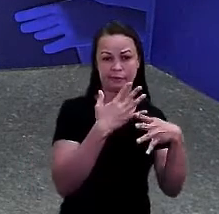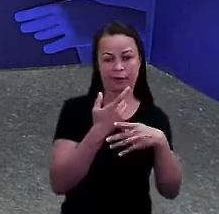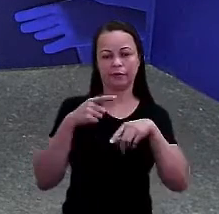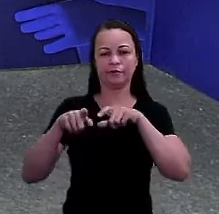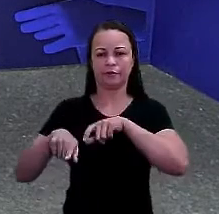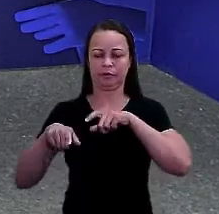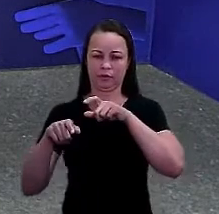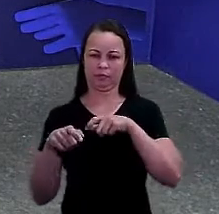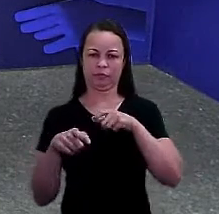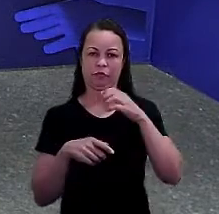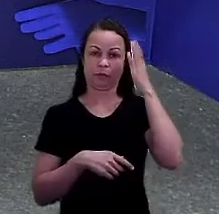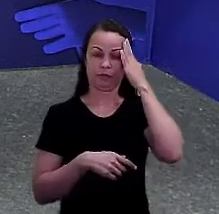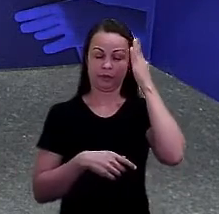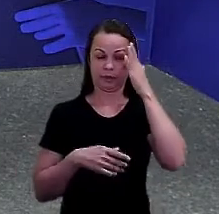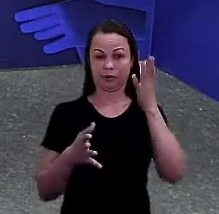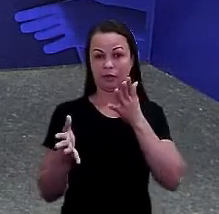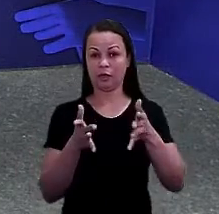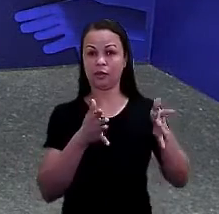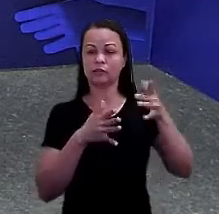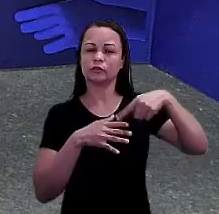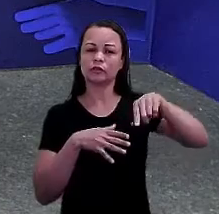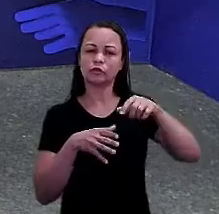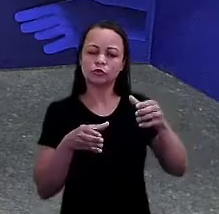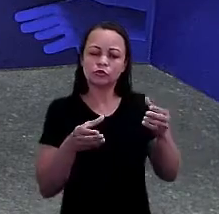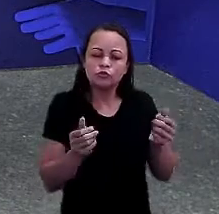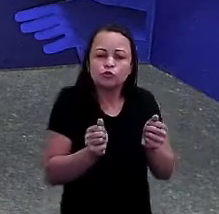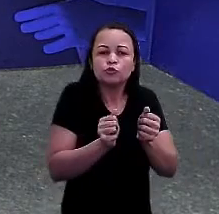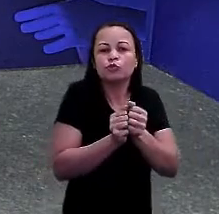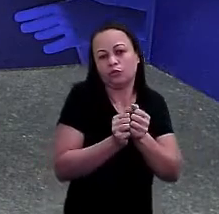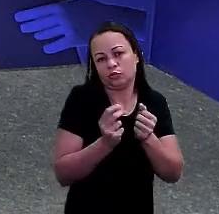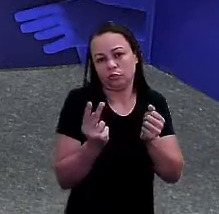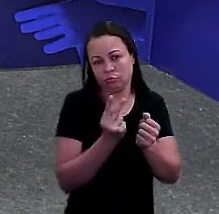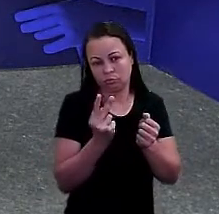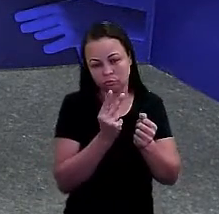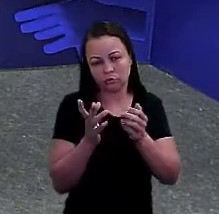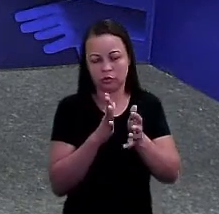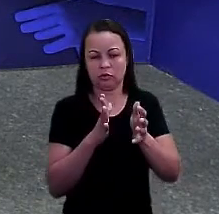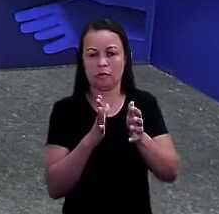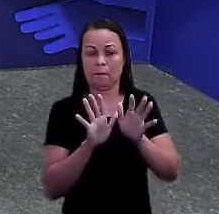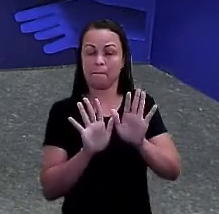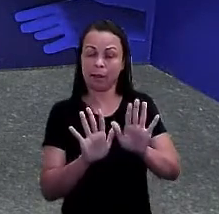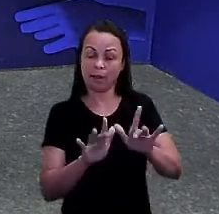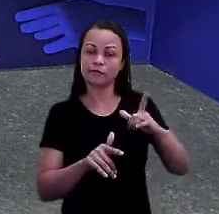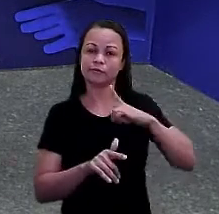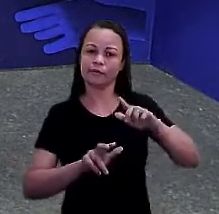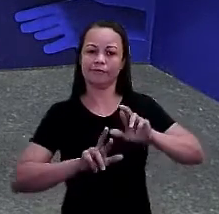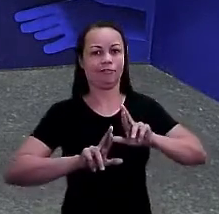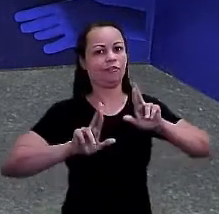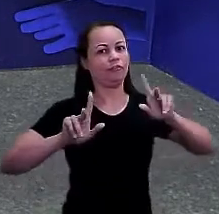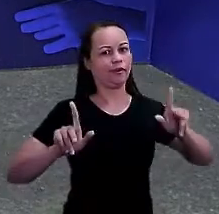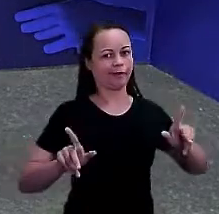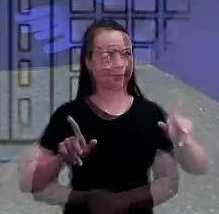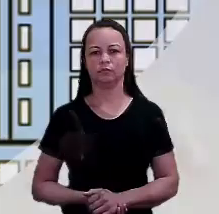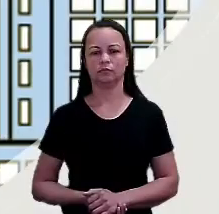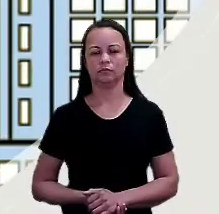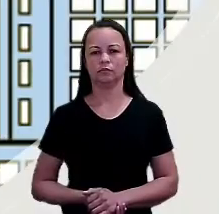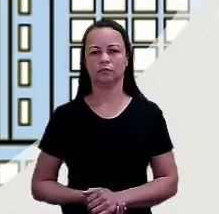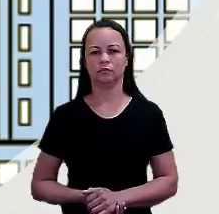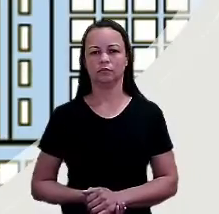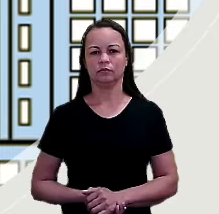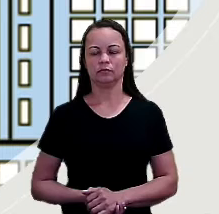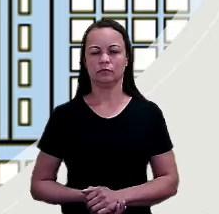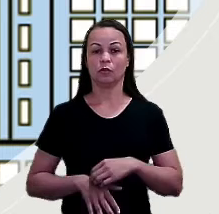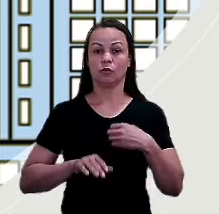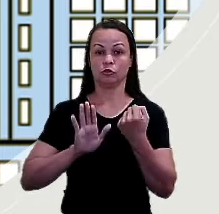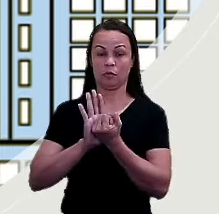que muitas coisas elas estão de mão dadas, andam juntinhos, porém existe uma diferença enorme. Vamos lá? Os marcos